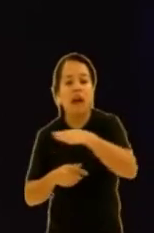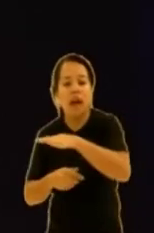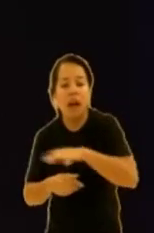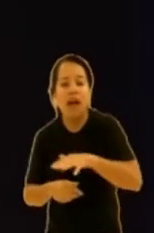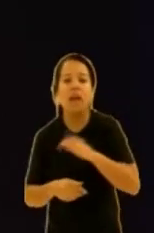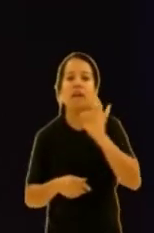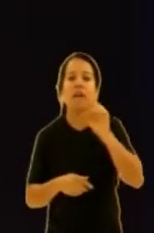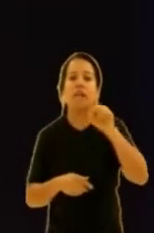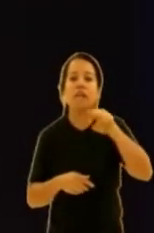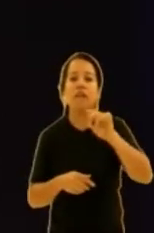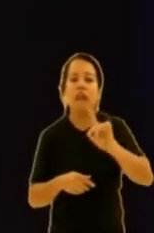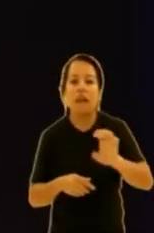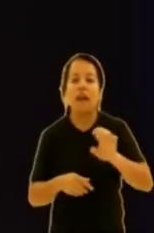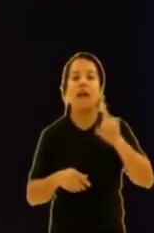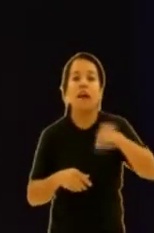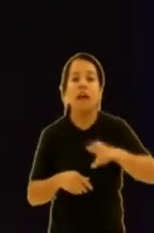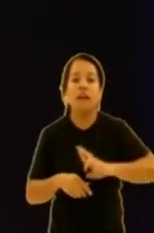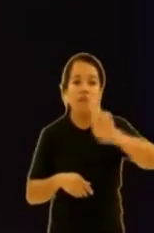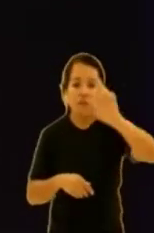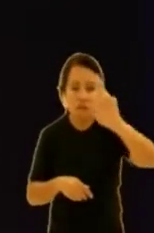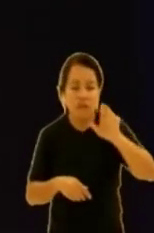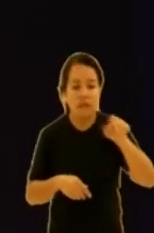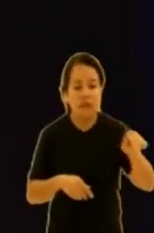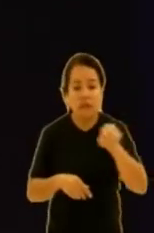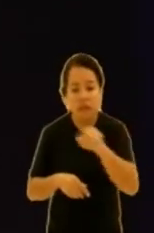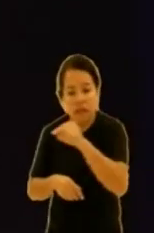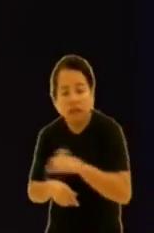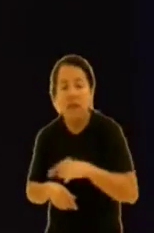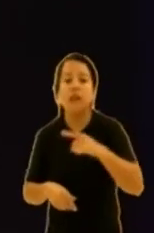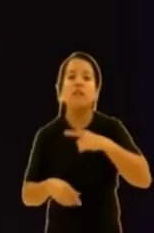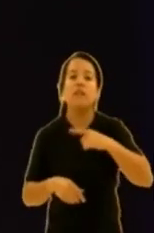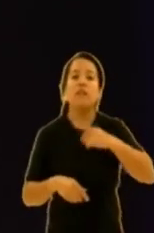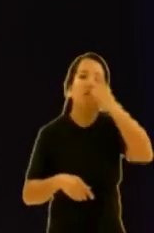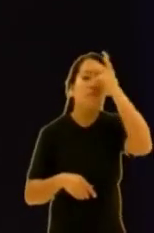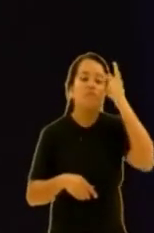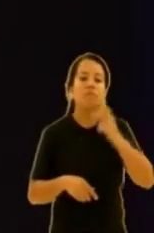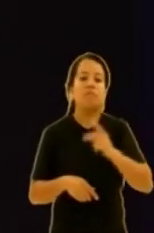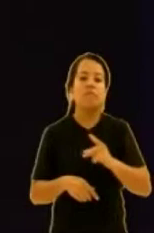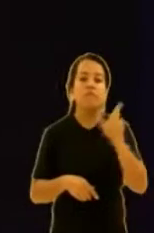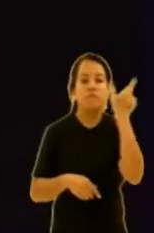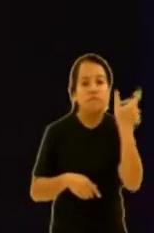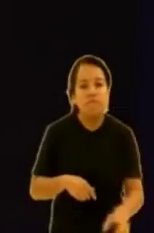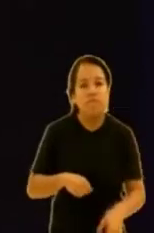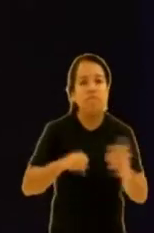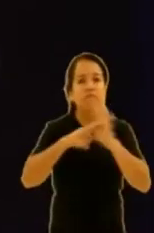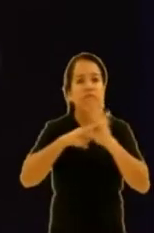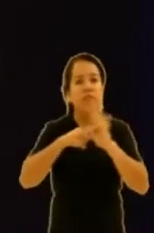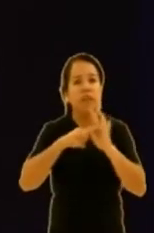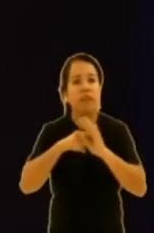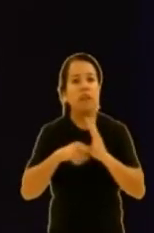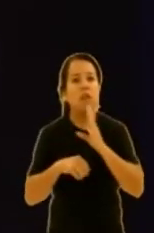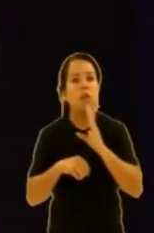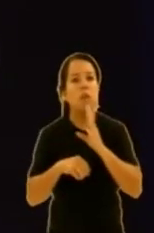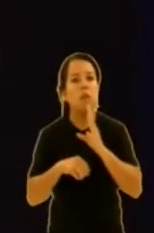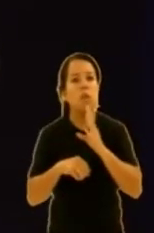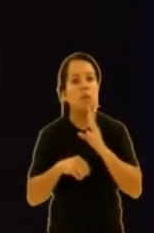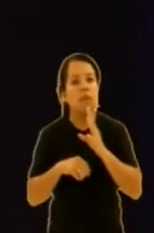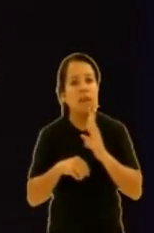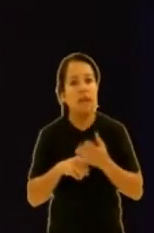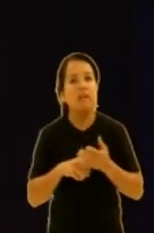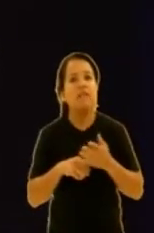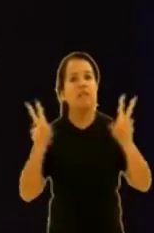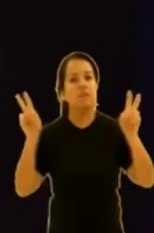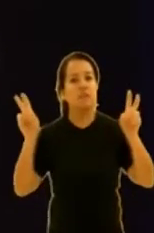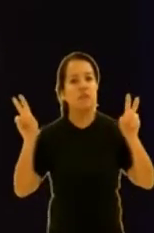contas, para a área do par, de obras, nós temos um técnico que conhece com profundidade o assunto. Vamos estar